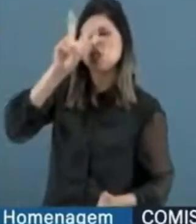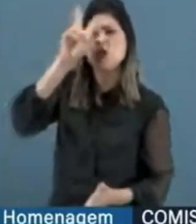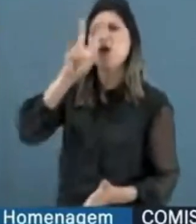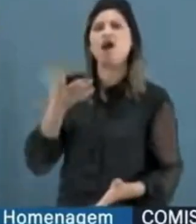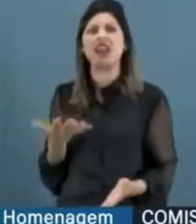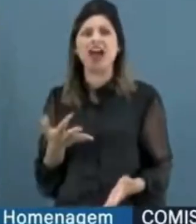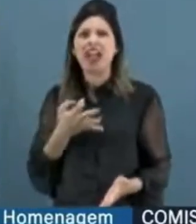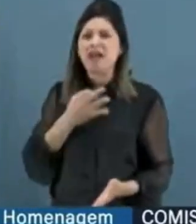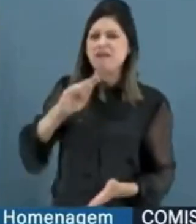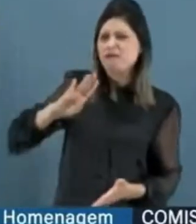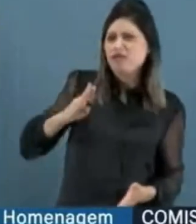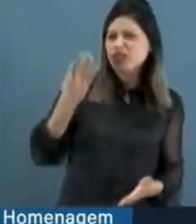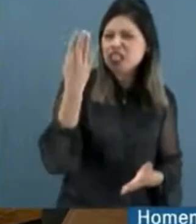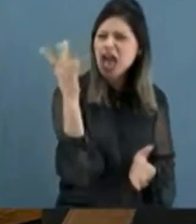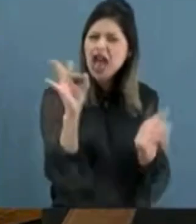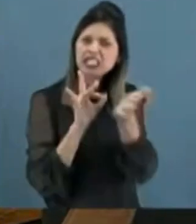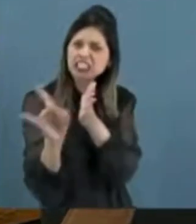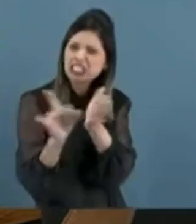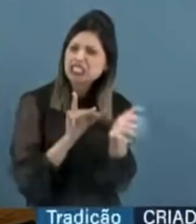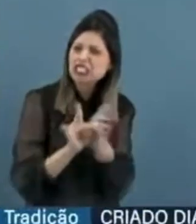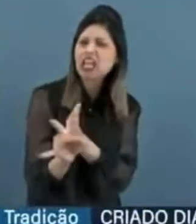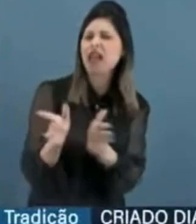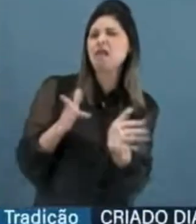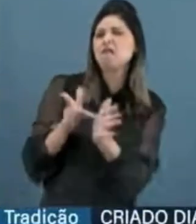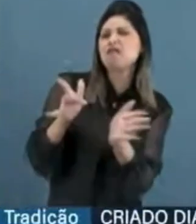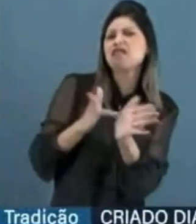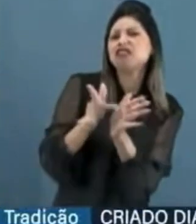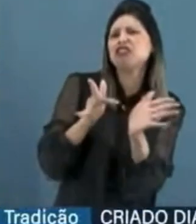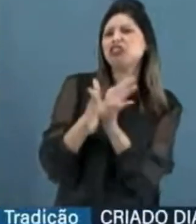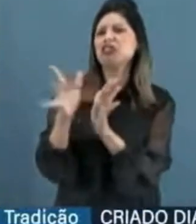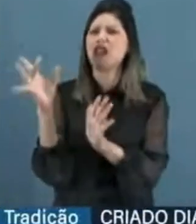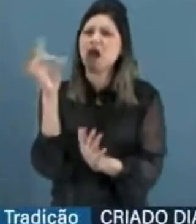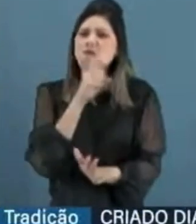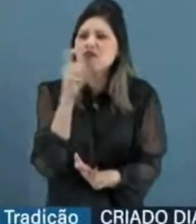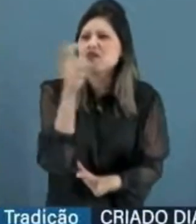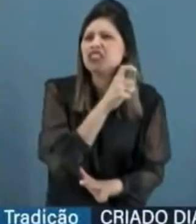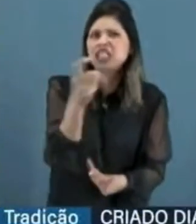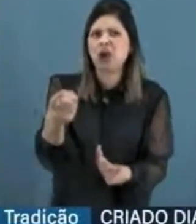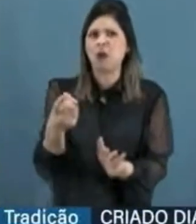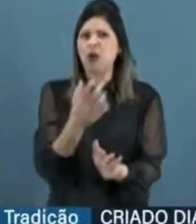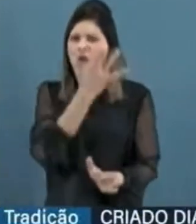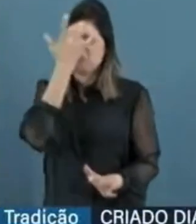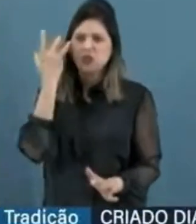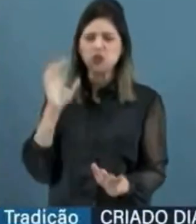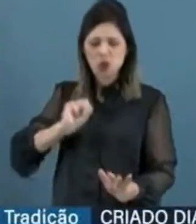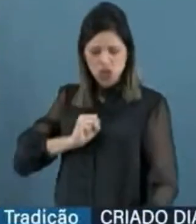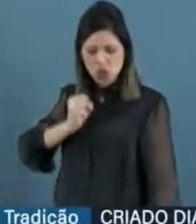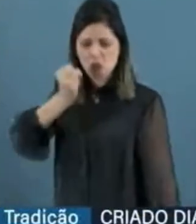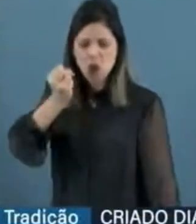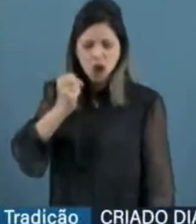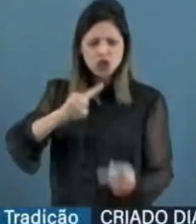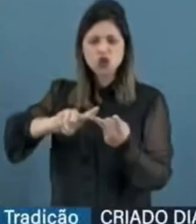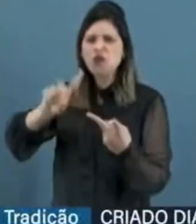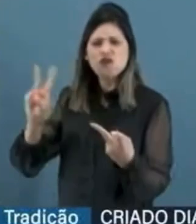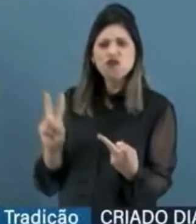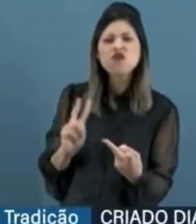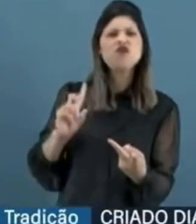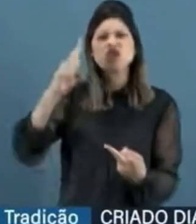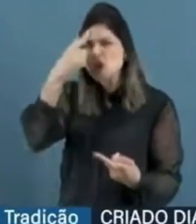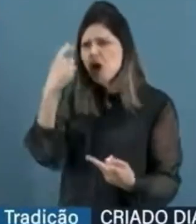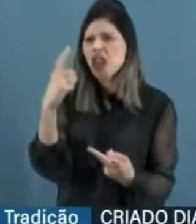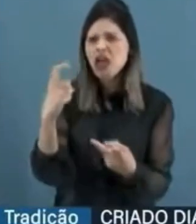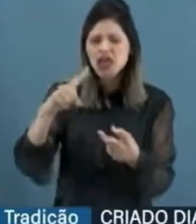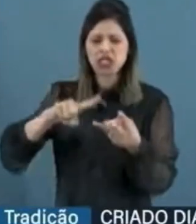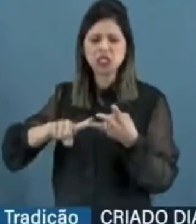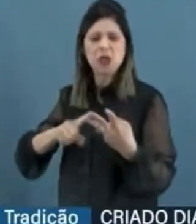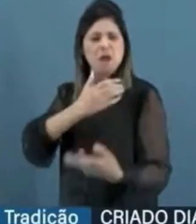em falsidades, em mentiras e se tornam pessoas do ódio, da violência, do preconceito, da exclusão